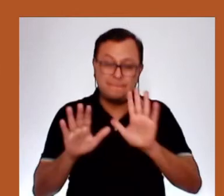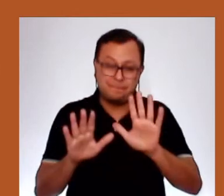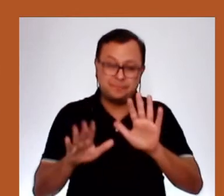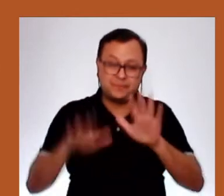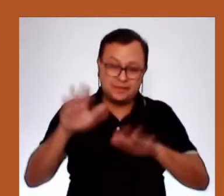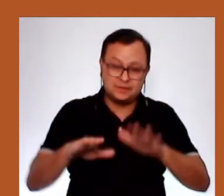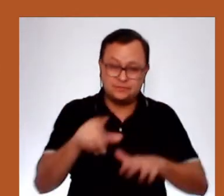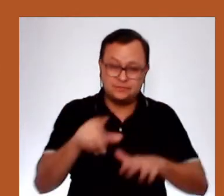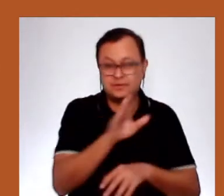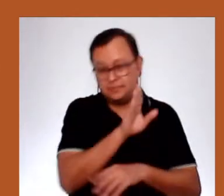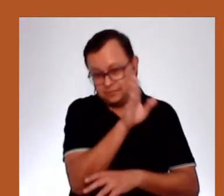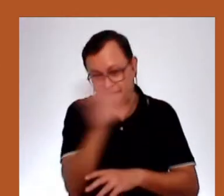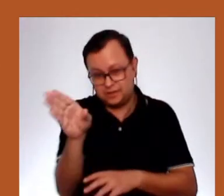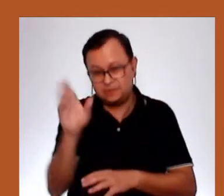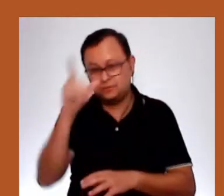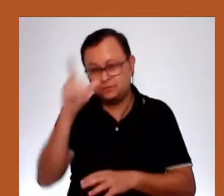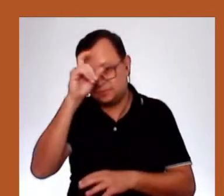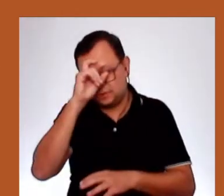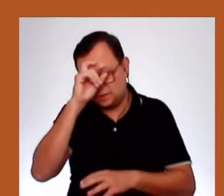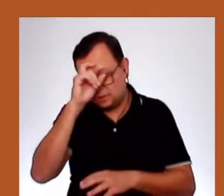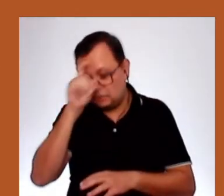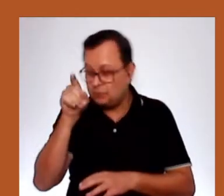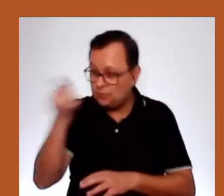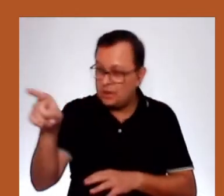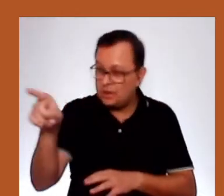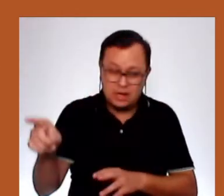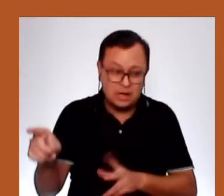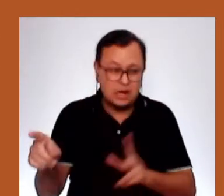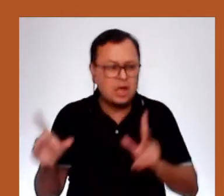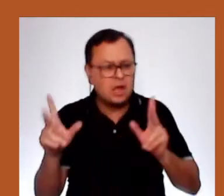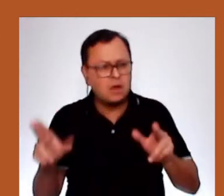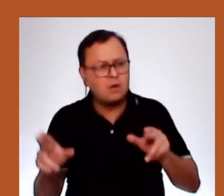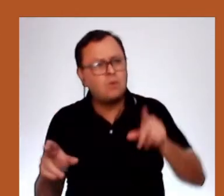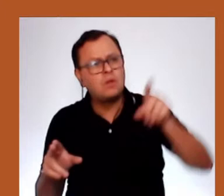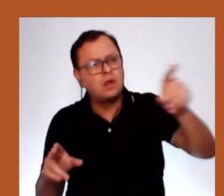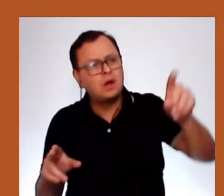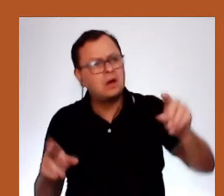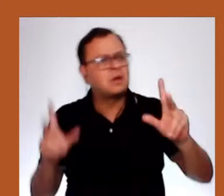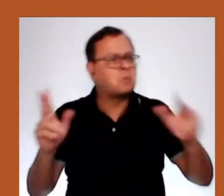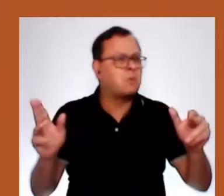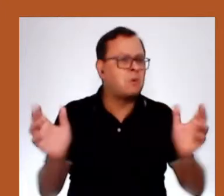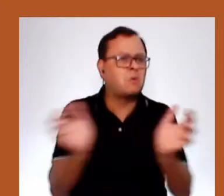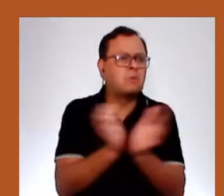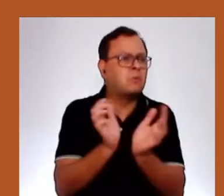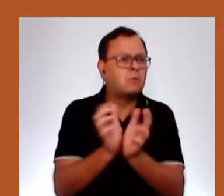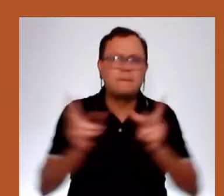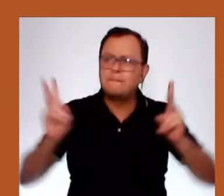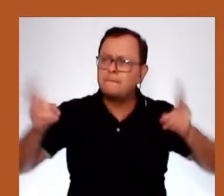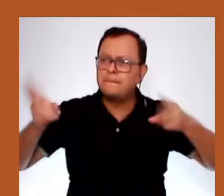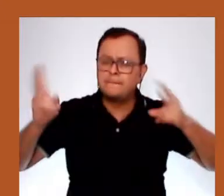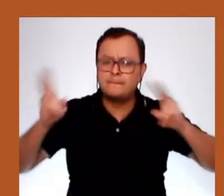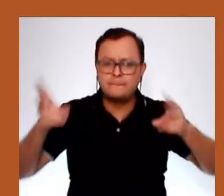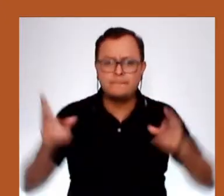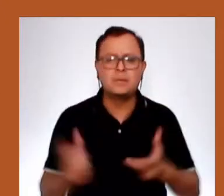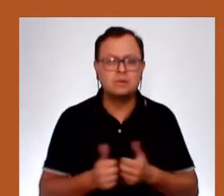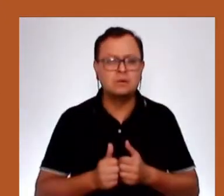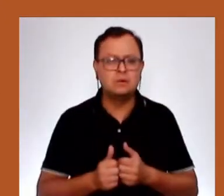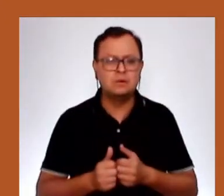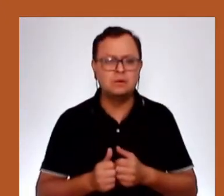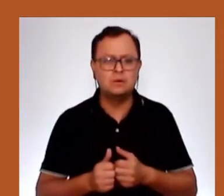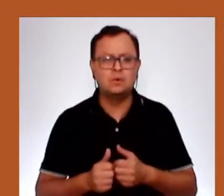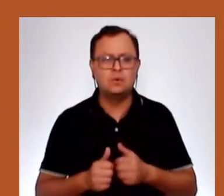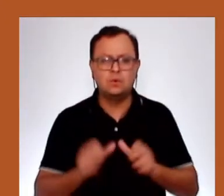é exatamente igual aquele outro, a 4 quarteirões ali, é o mesmo grupo, né? Um e outro, só